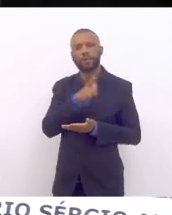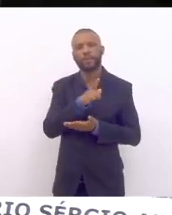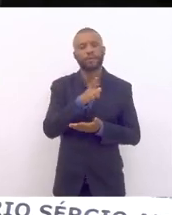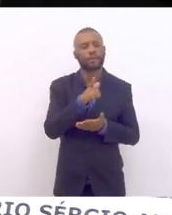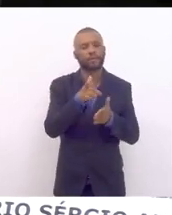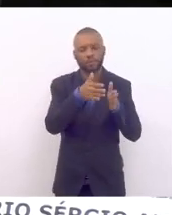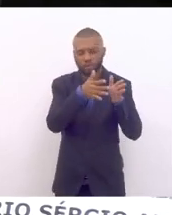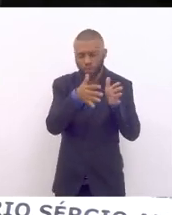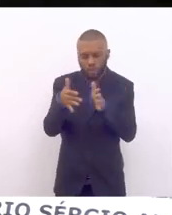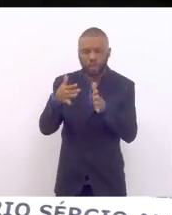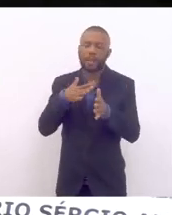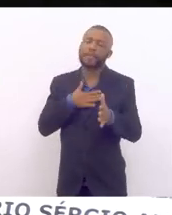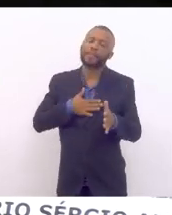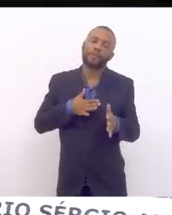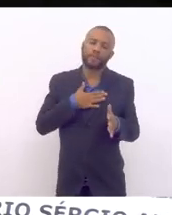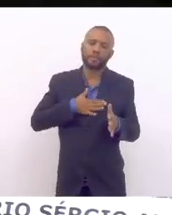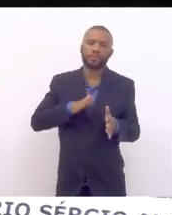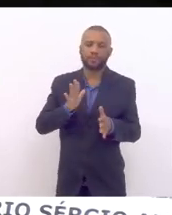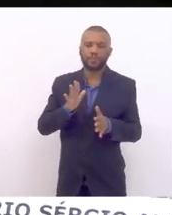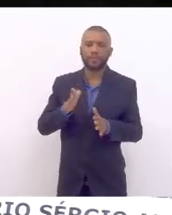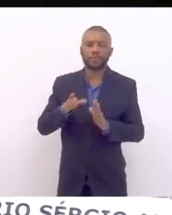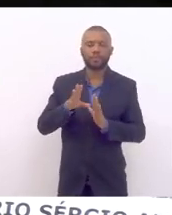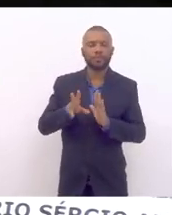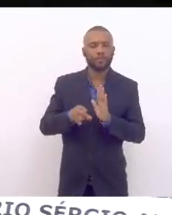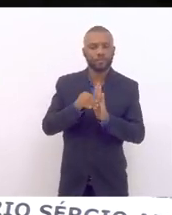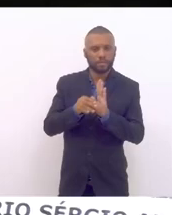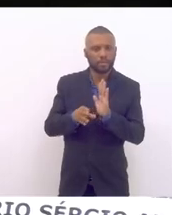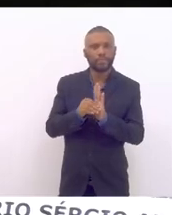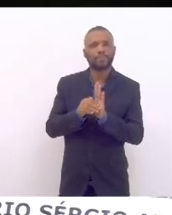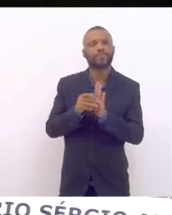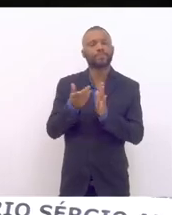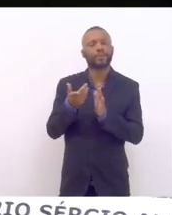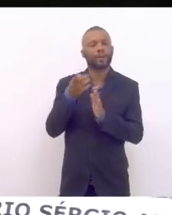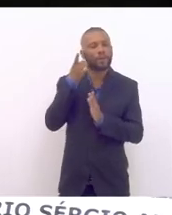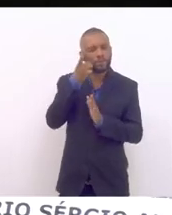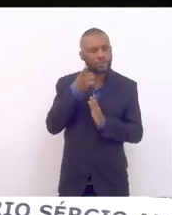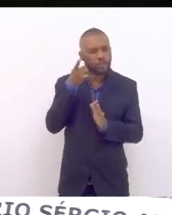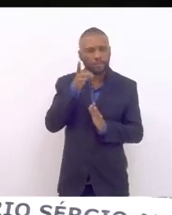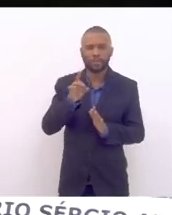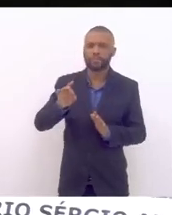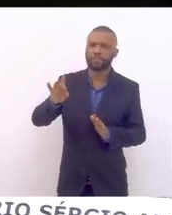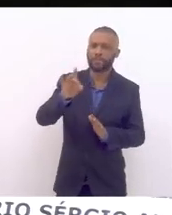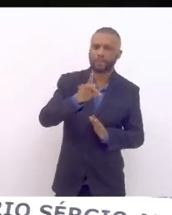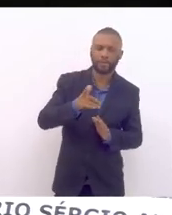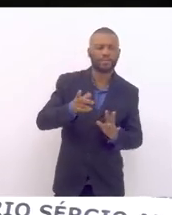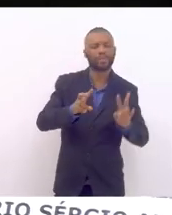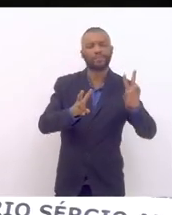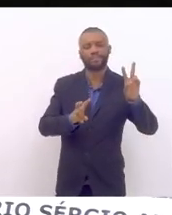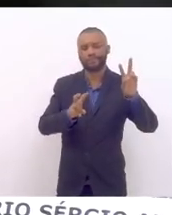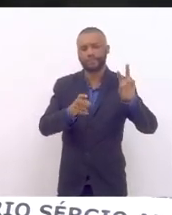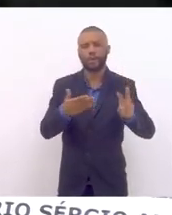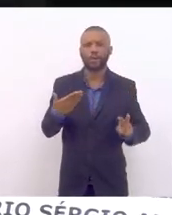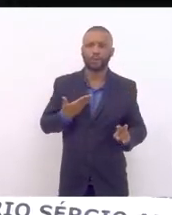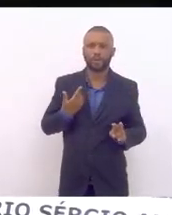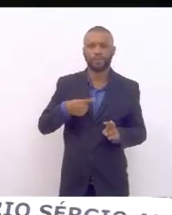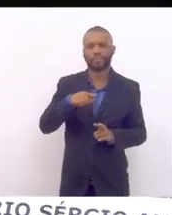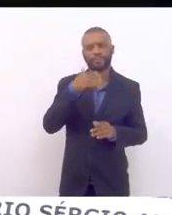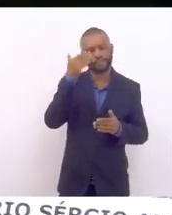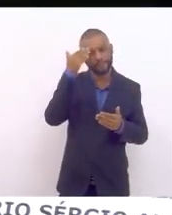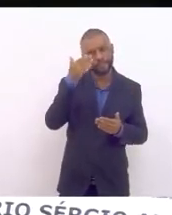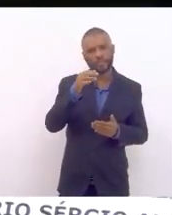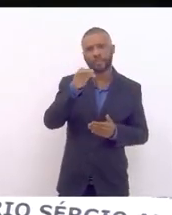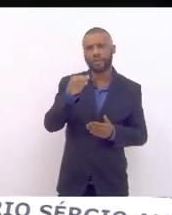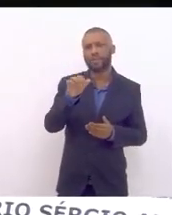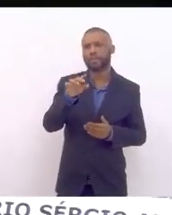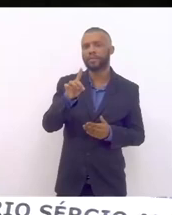2023 com tranquilidade as emendas parlamentares aí mais uma vez vou citar aqui os colegas que citaram agradecer a